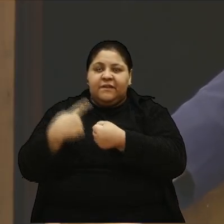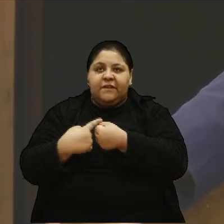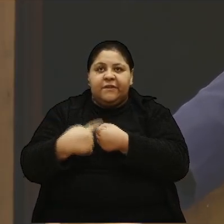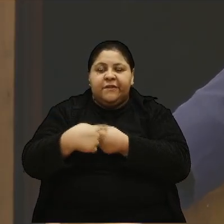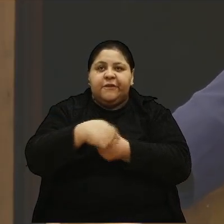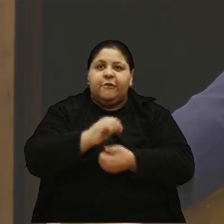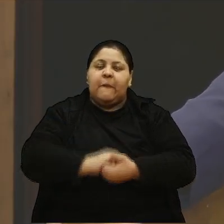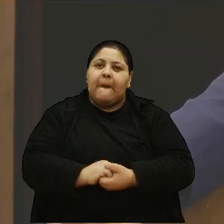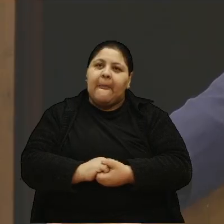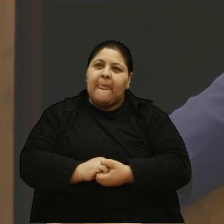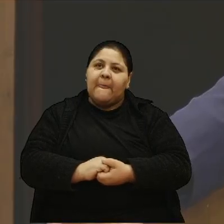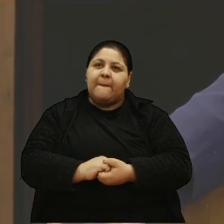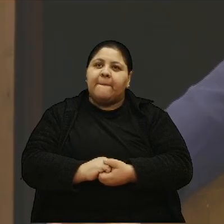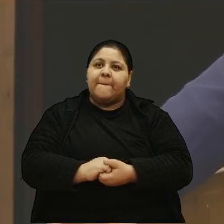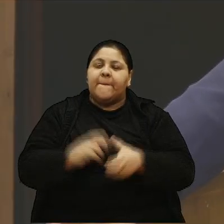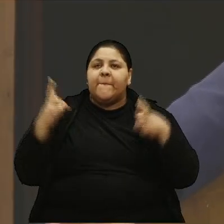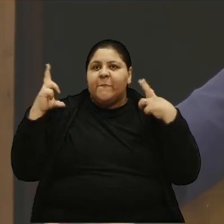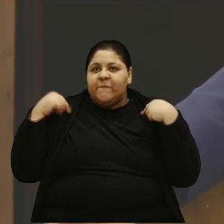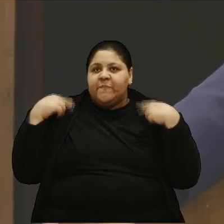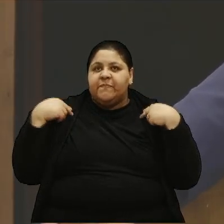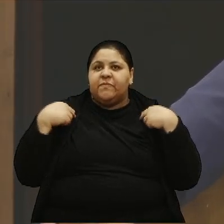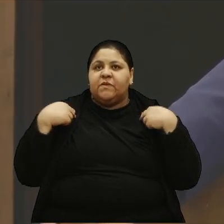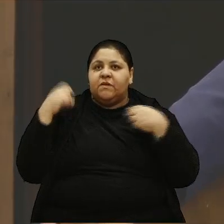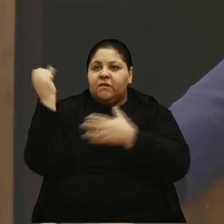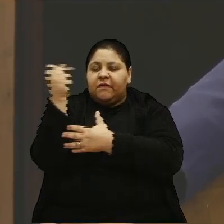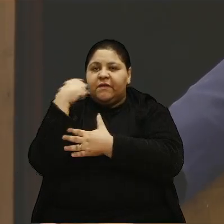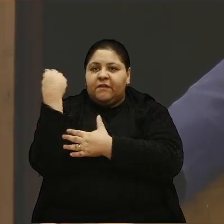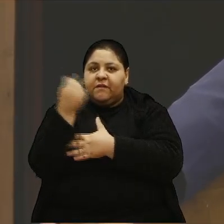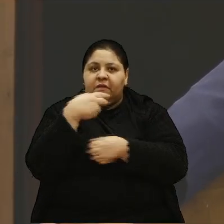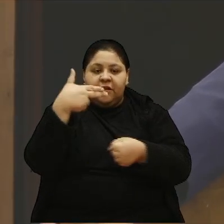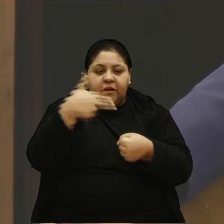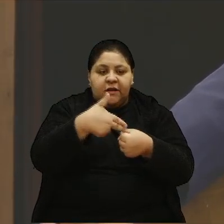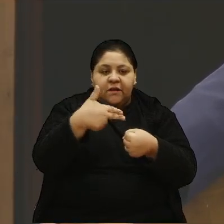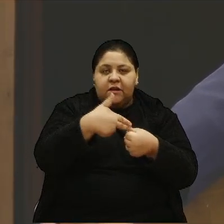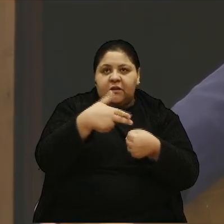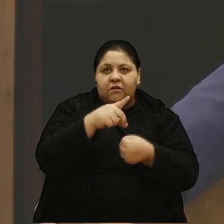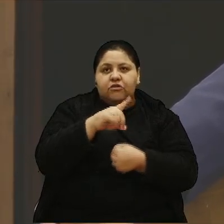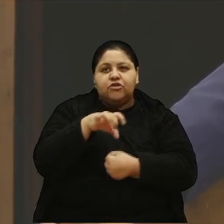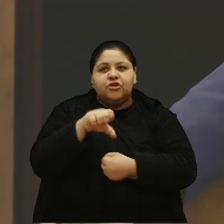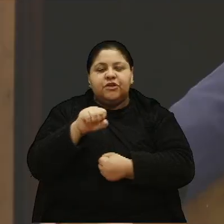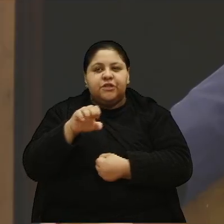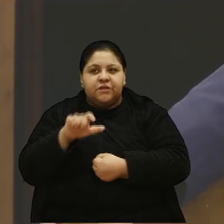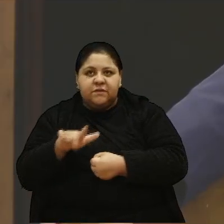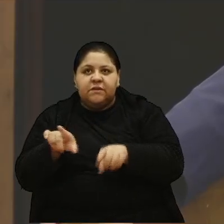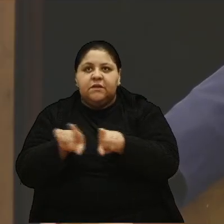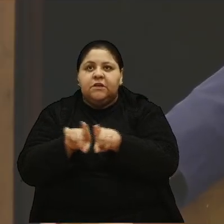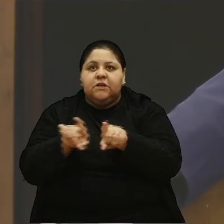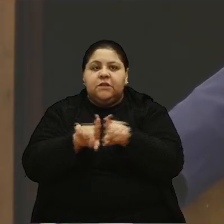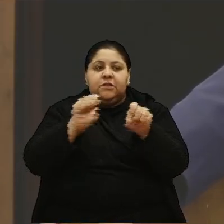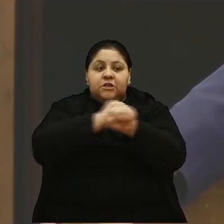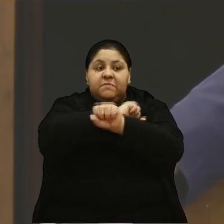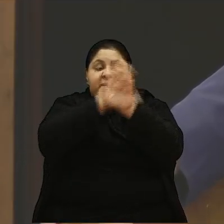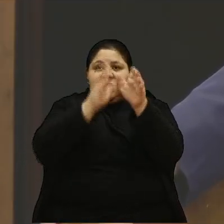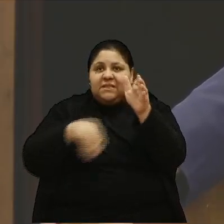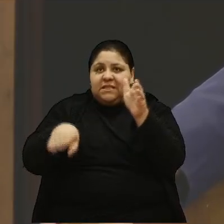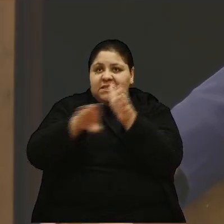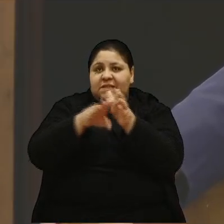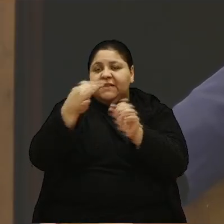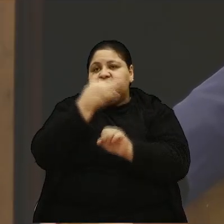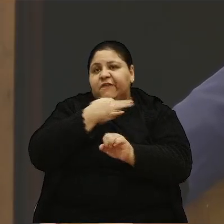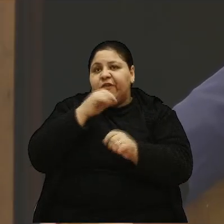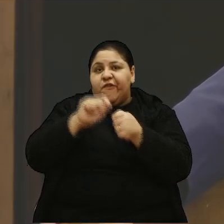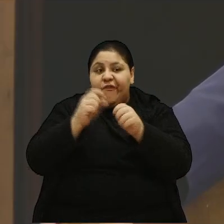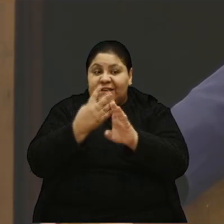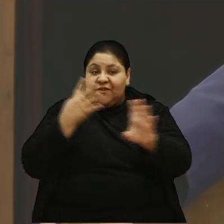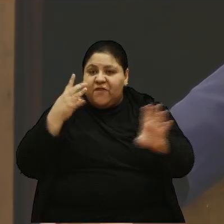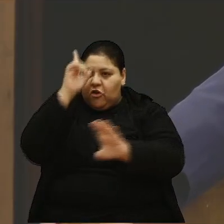lá o motorista servidor com a ambulância, abastece com diesel a ambulância, a pessoa vem aqui de manhã cedinho para Caxias, fazem fila no